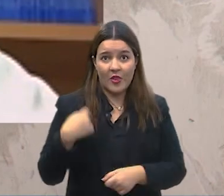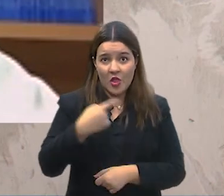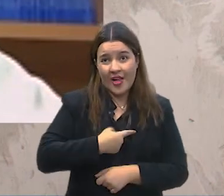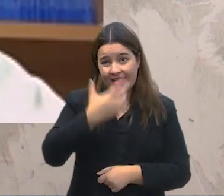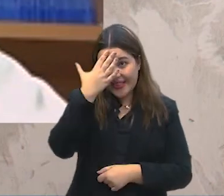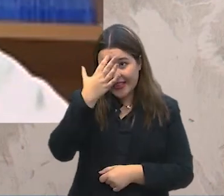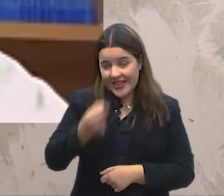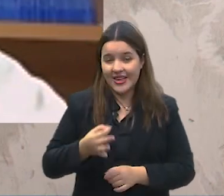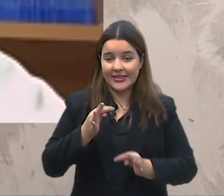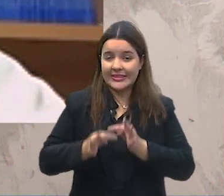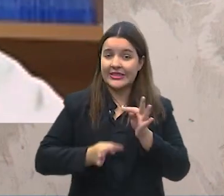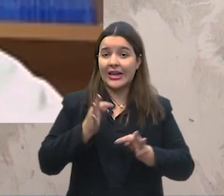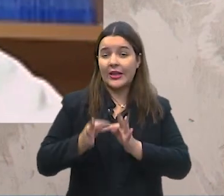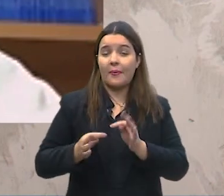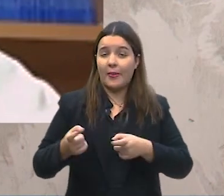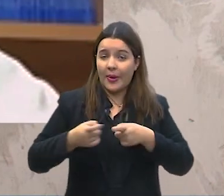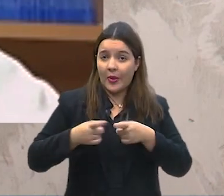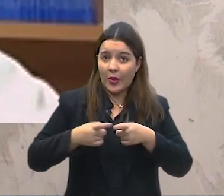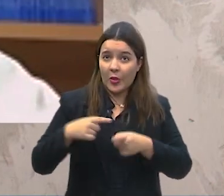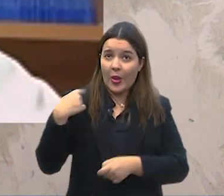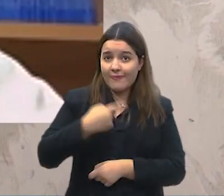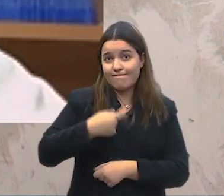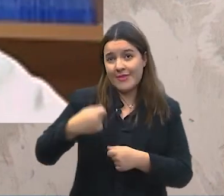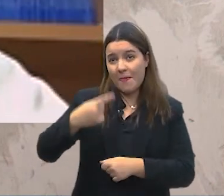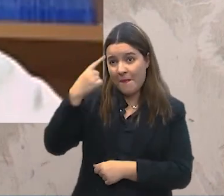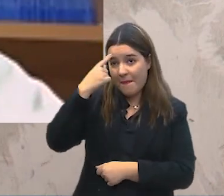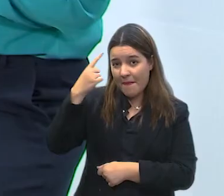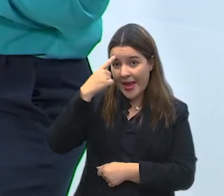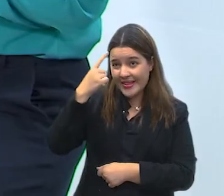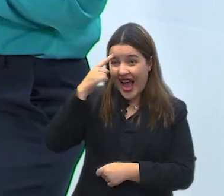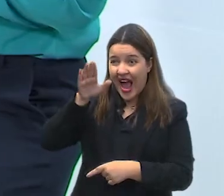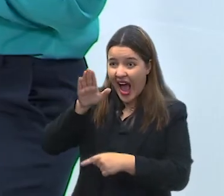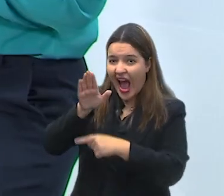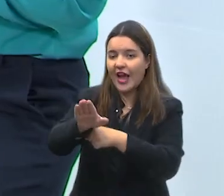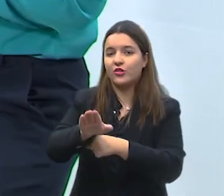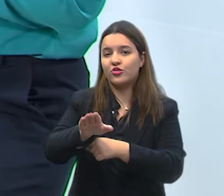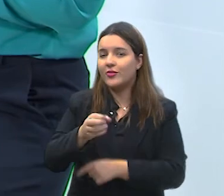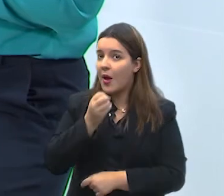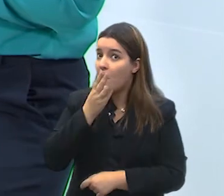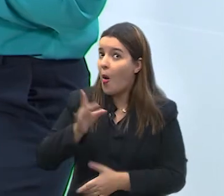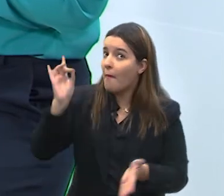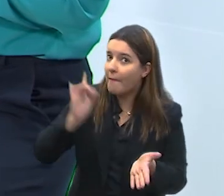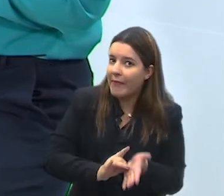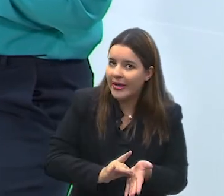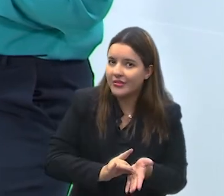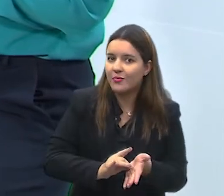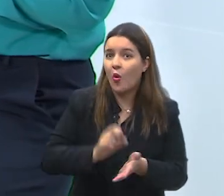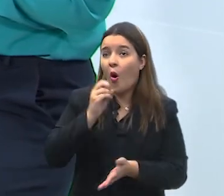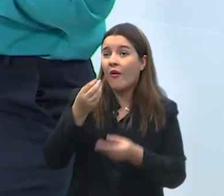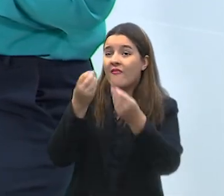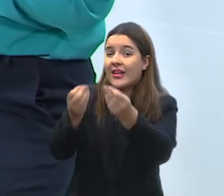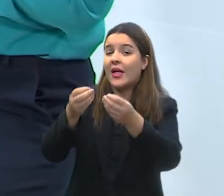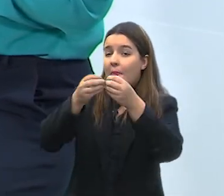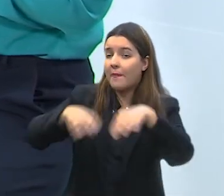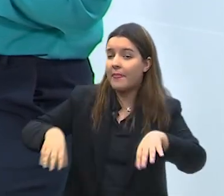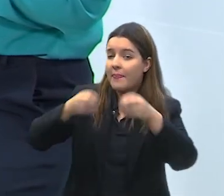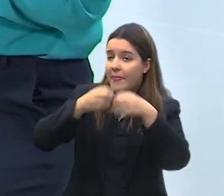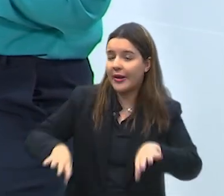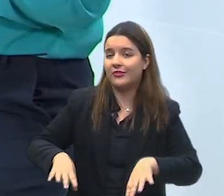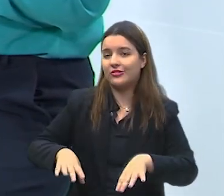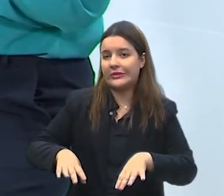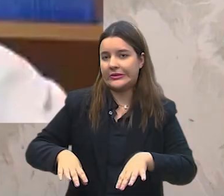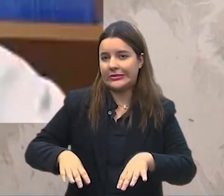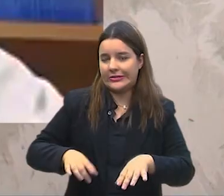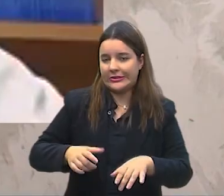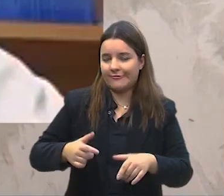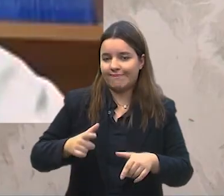médica, nós temos que pensar se o benefício compensa... Se vale a pena. Exato, dos efeitos